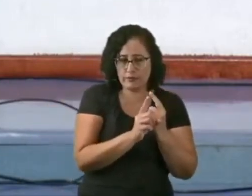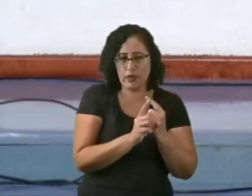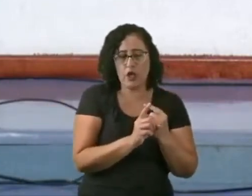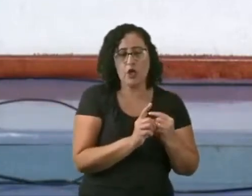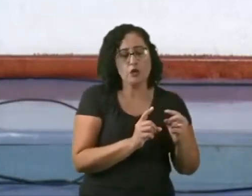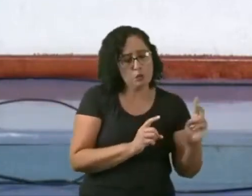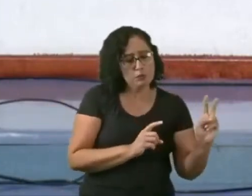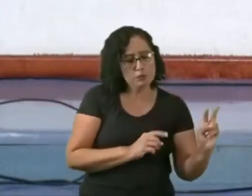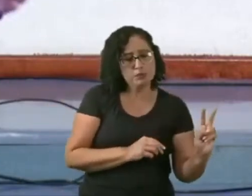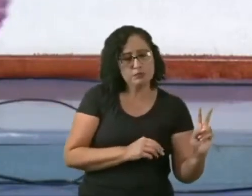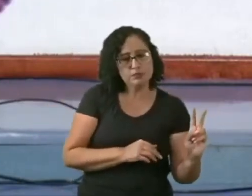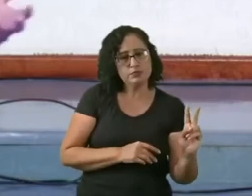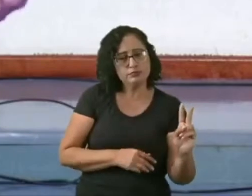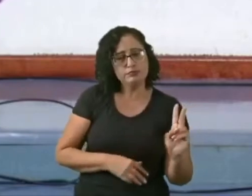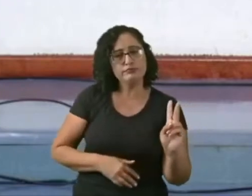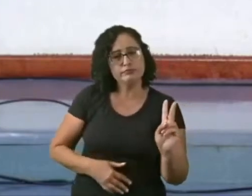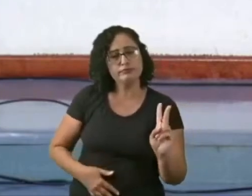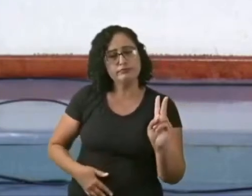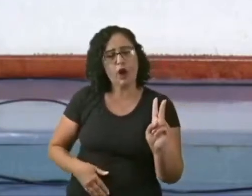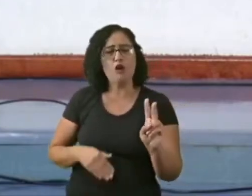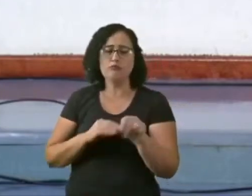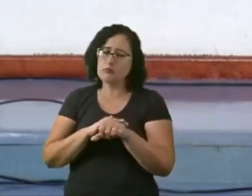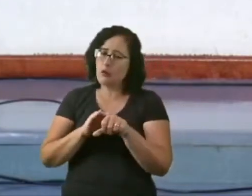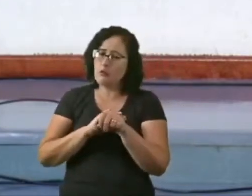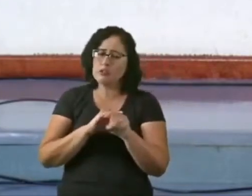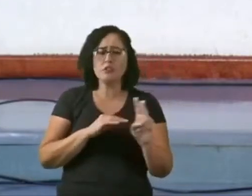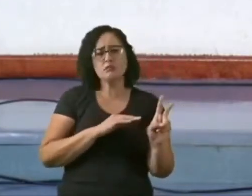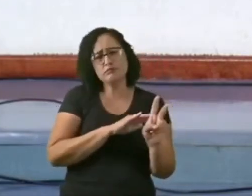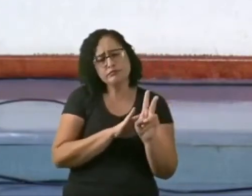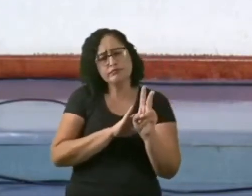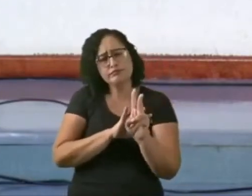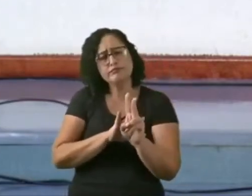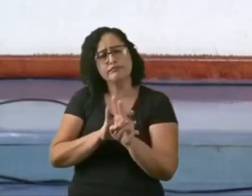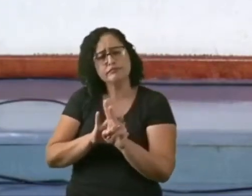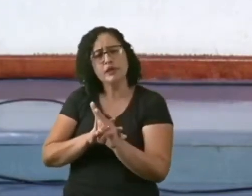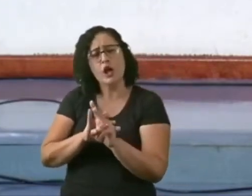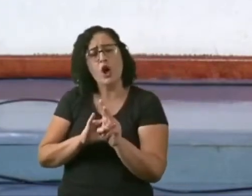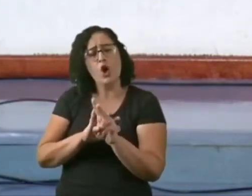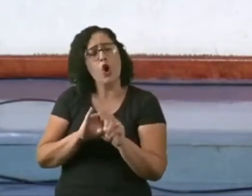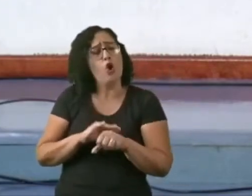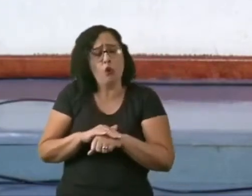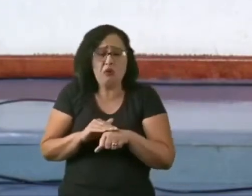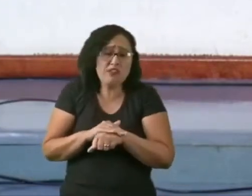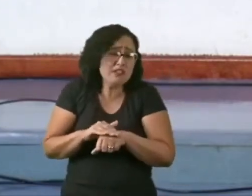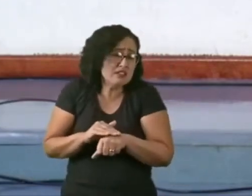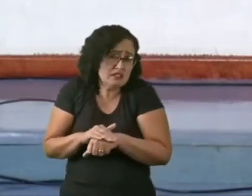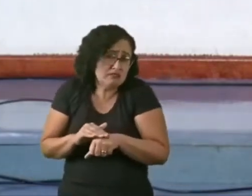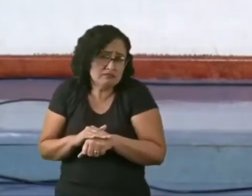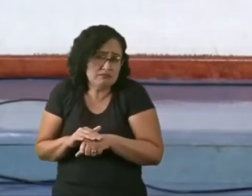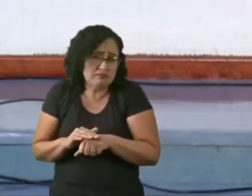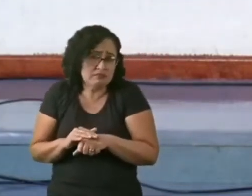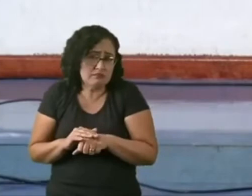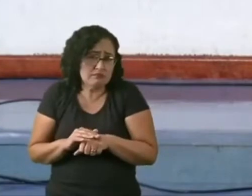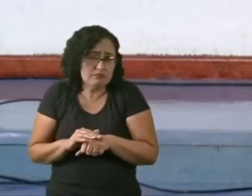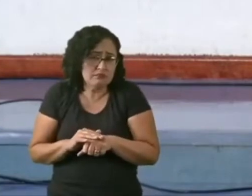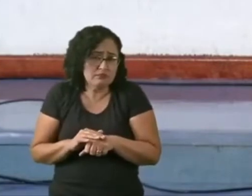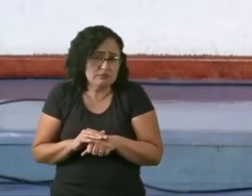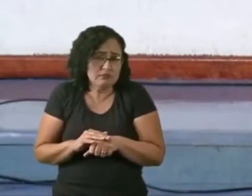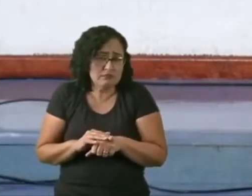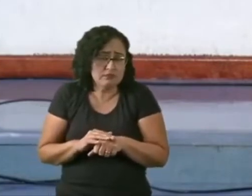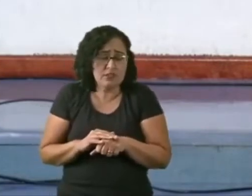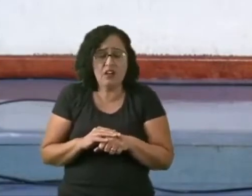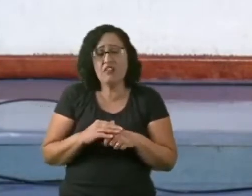e eles estavam discutindo entre si a história, mas eles não estavam percebendo ainda o todo. Então eles